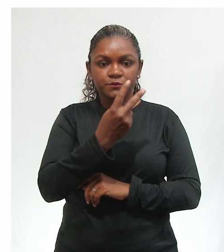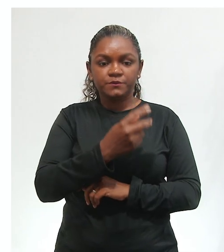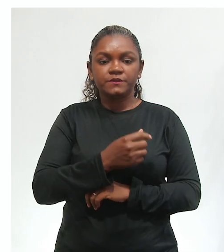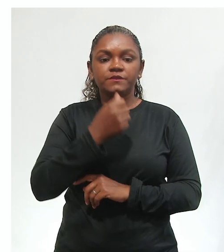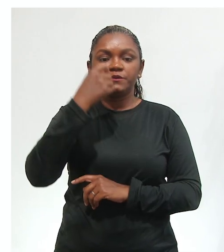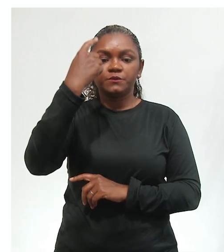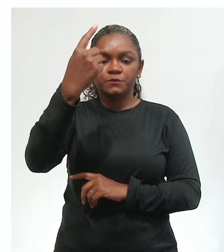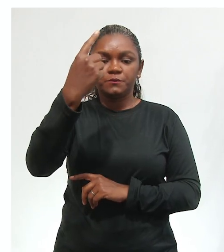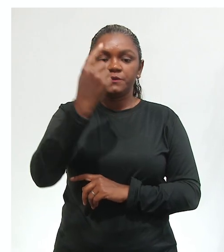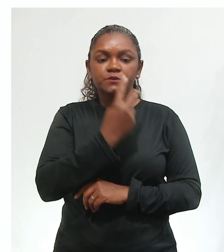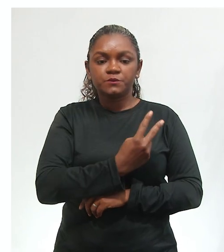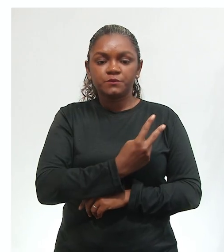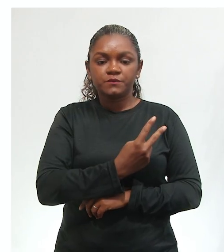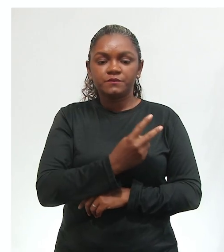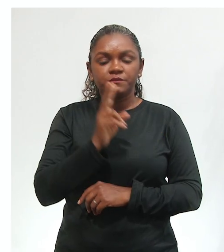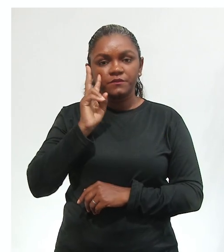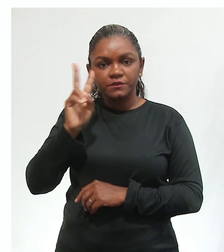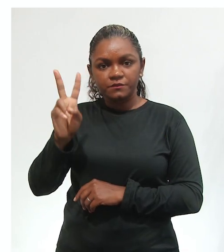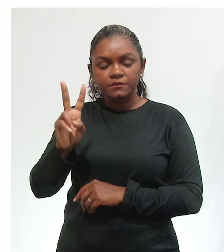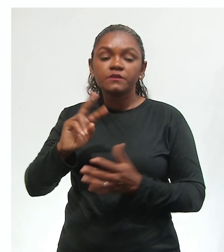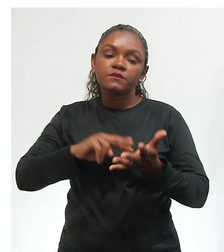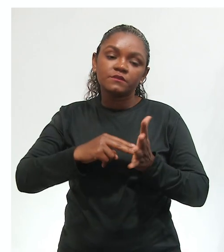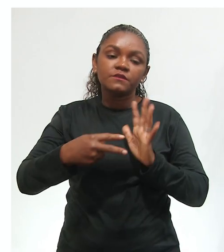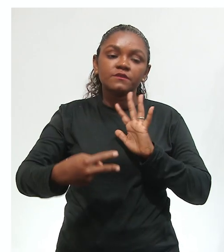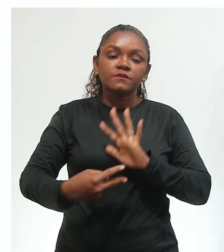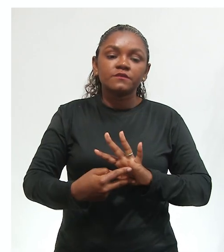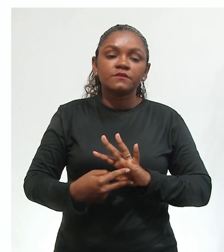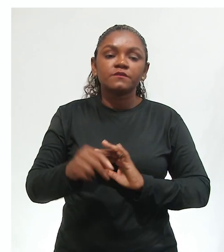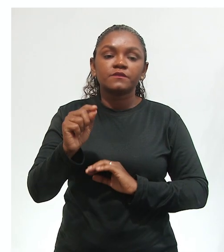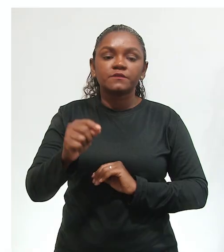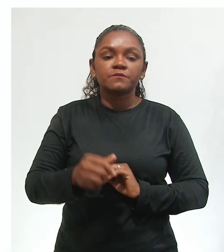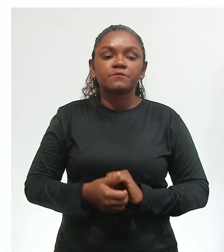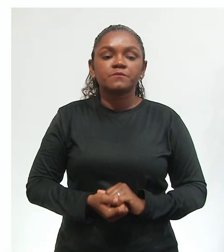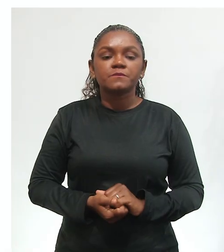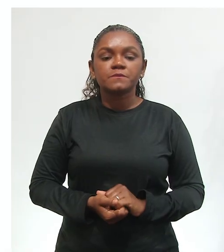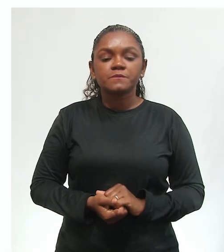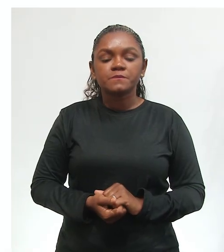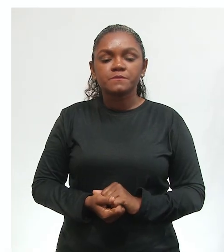Então, nós podemos dizer que